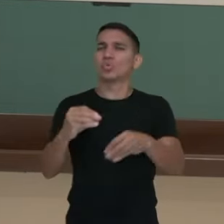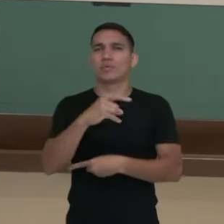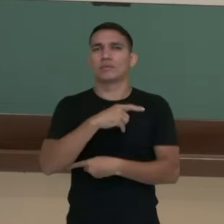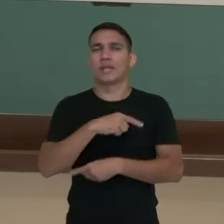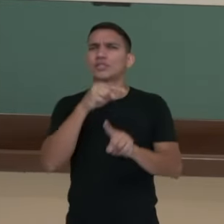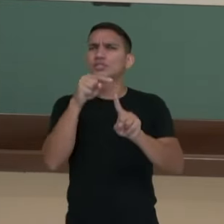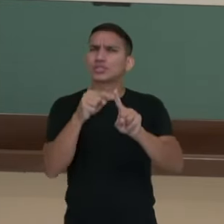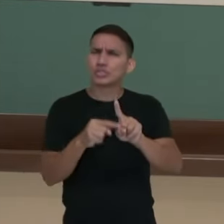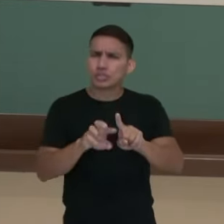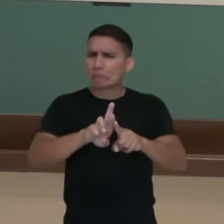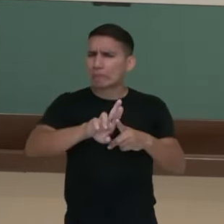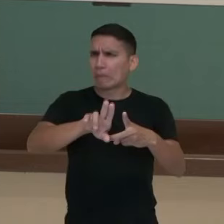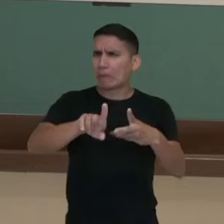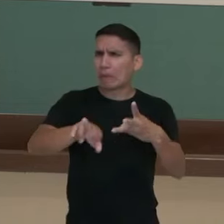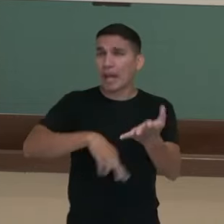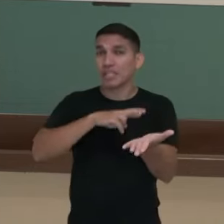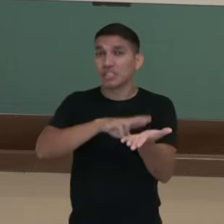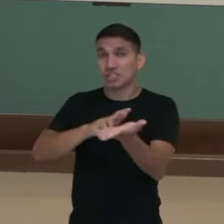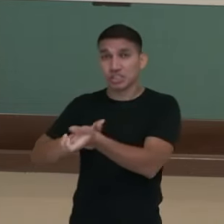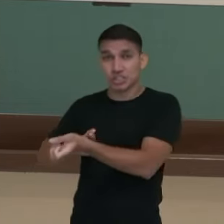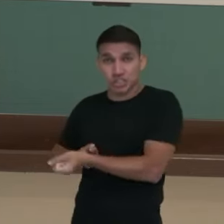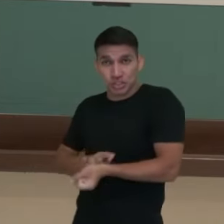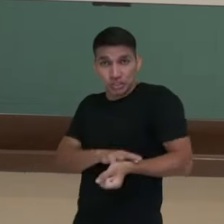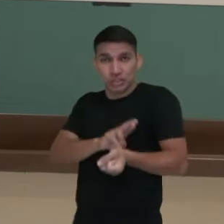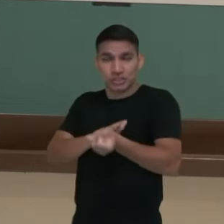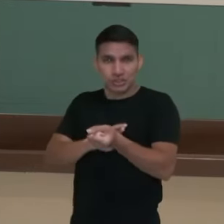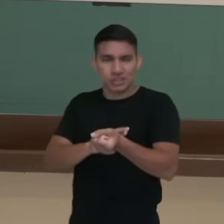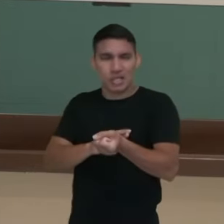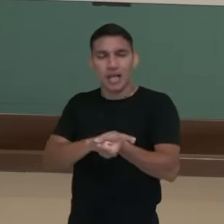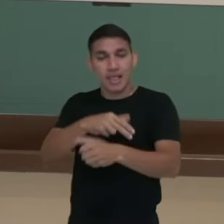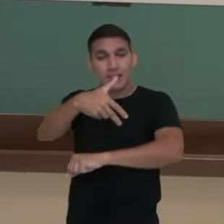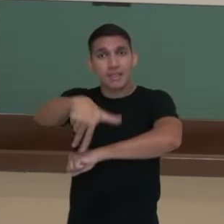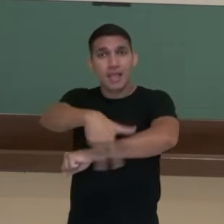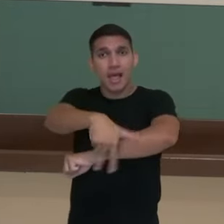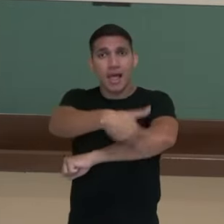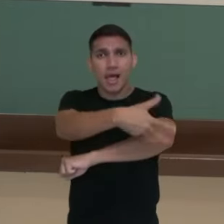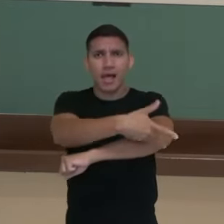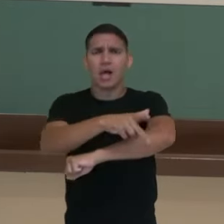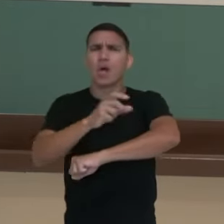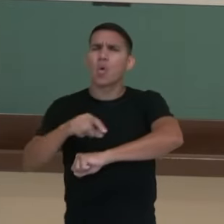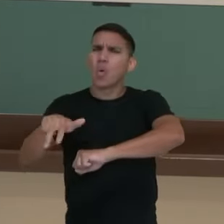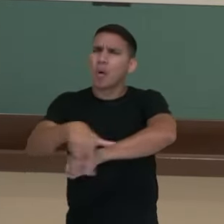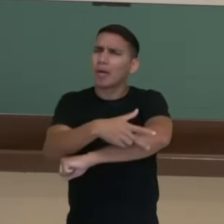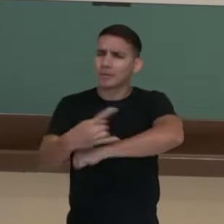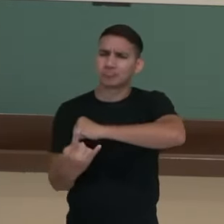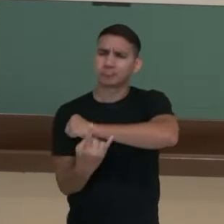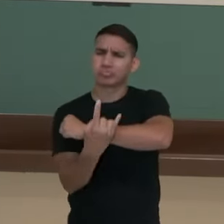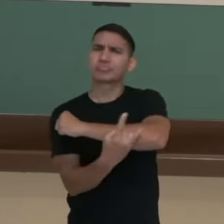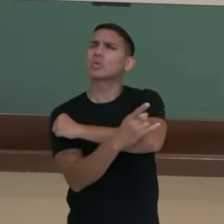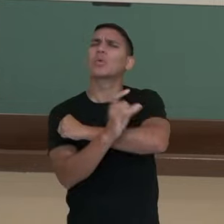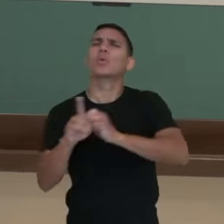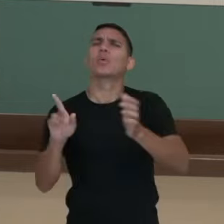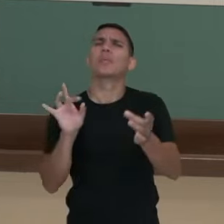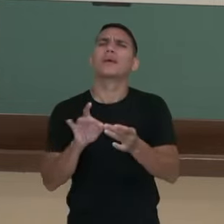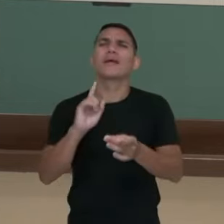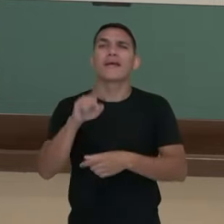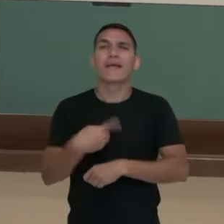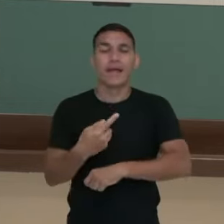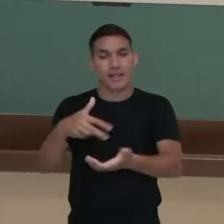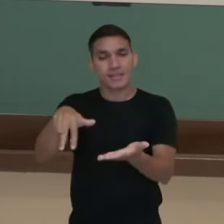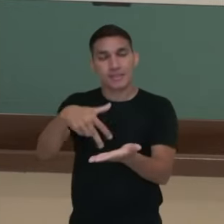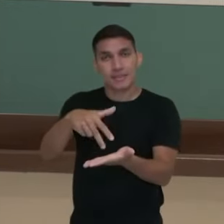aqueles ritmos diferentes de danças urbanas. Então, o que são essas danças urbanas? São aquelas danças que